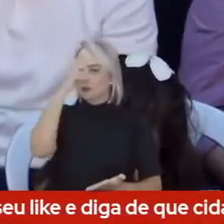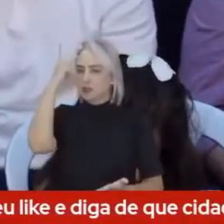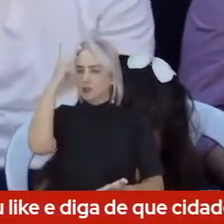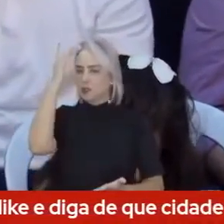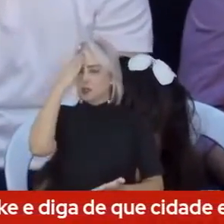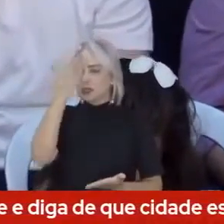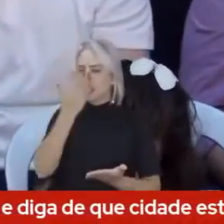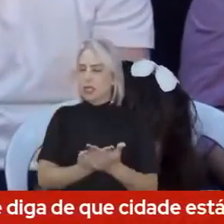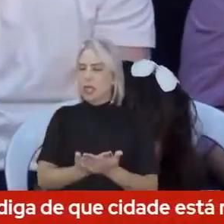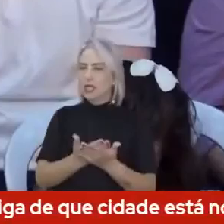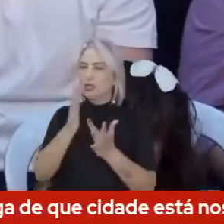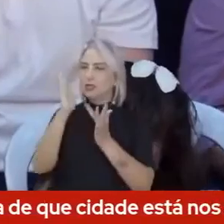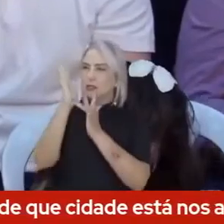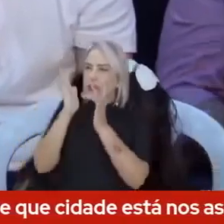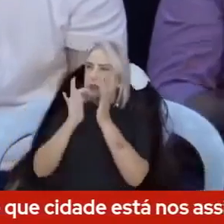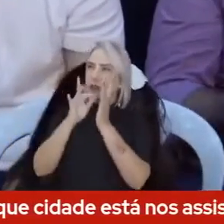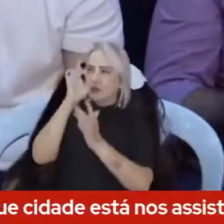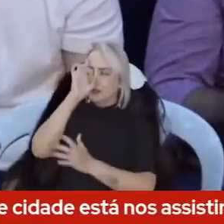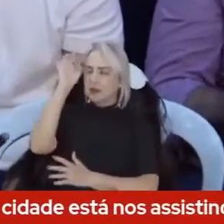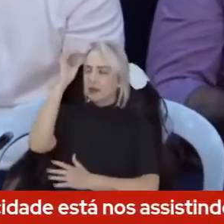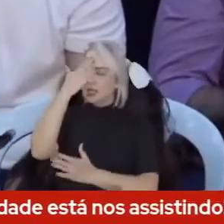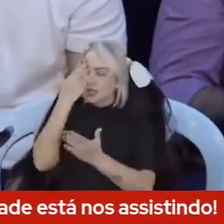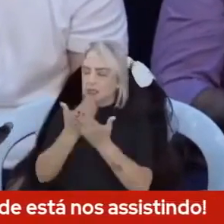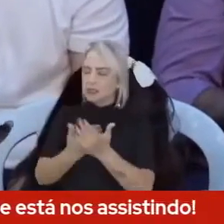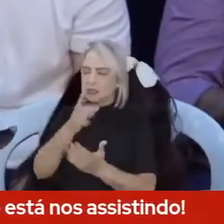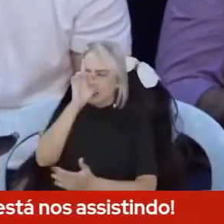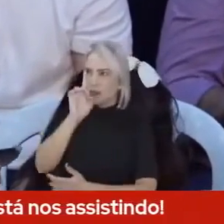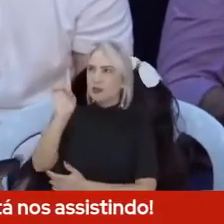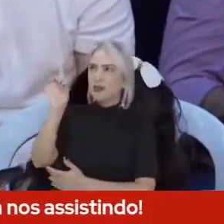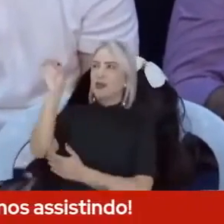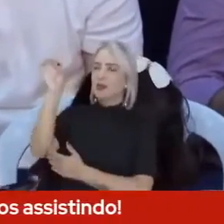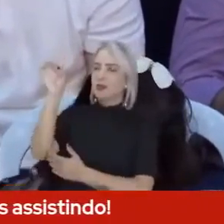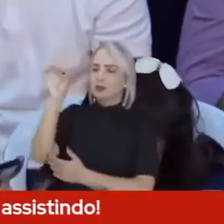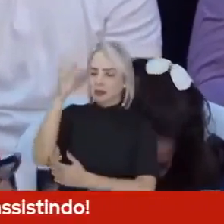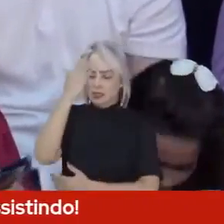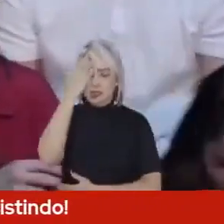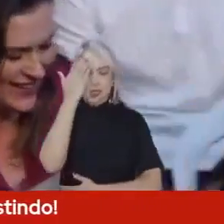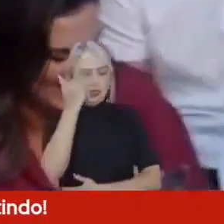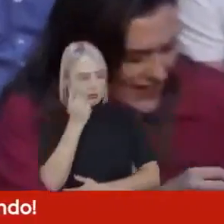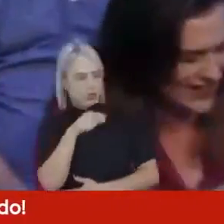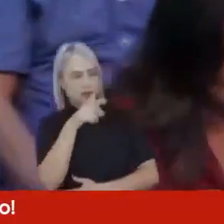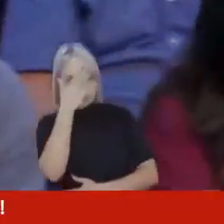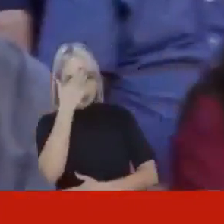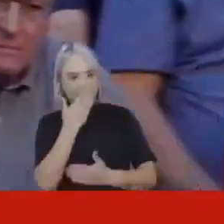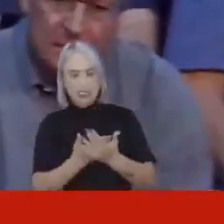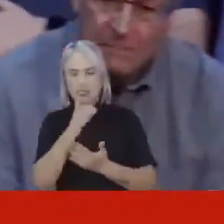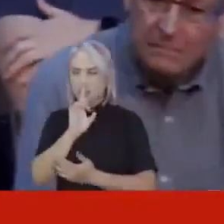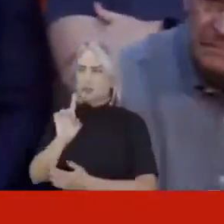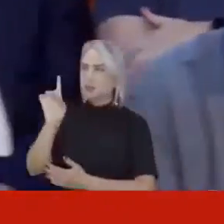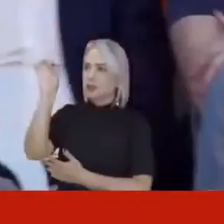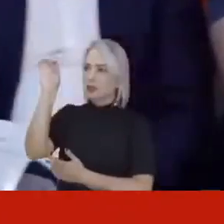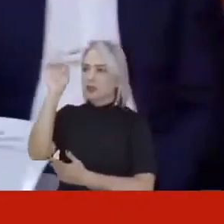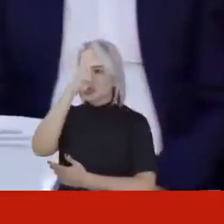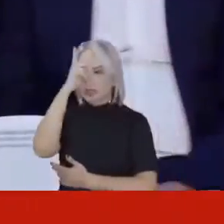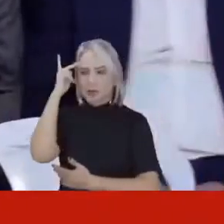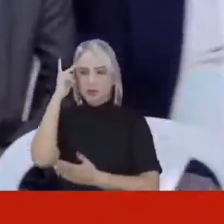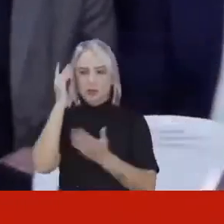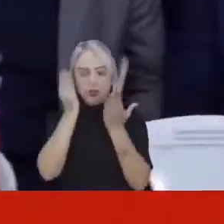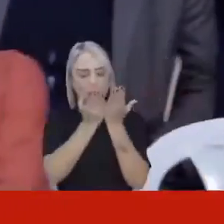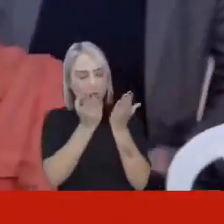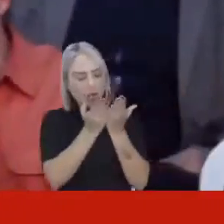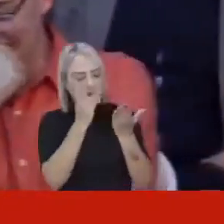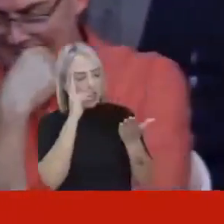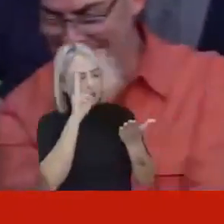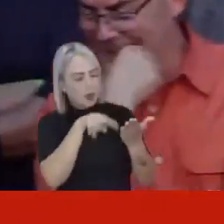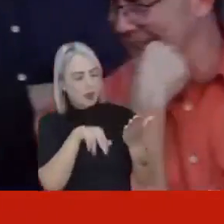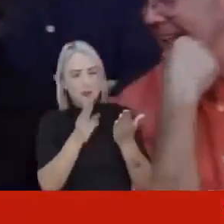de quem fala todo dia que acredita em Deus. E eu sei que você acredita em Deus. Um compromisso de alguém que já leu a Bíblia. Um compromisso